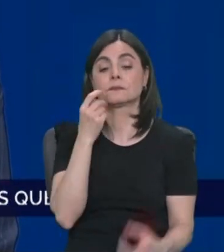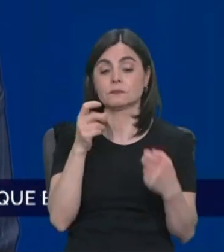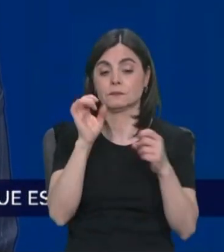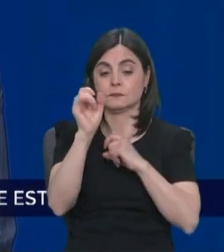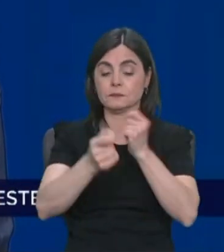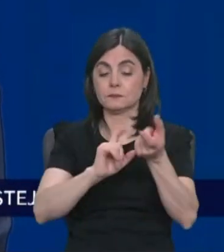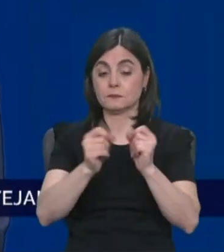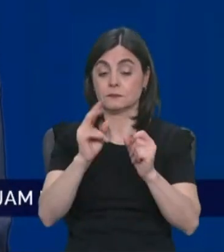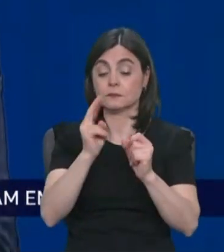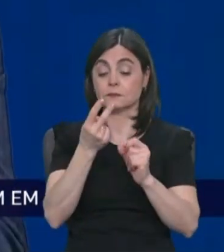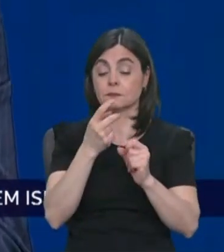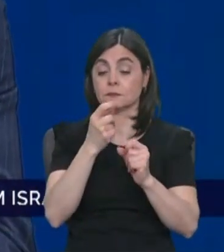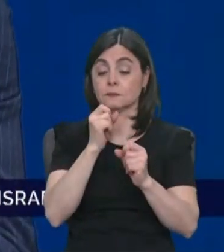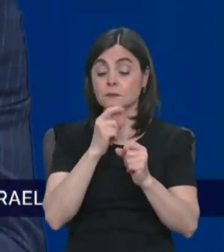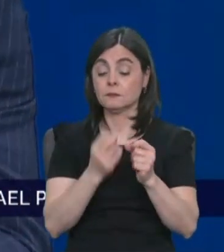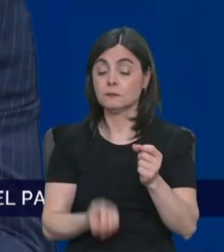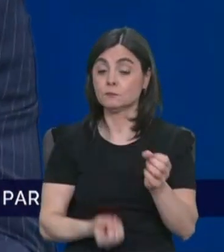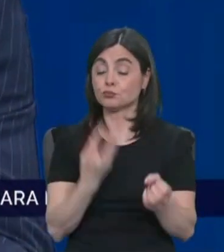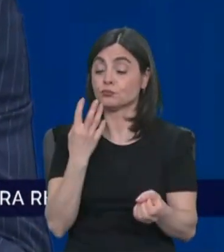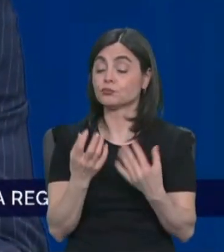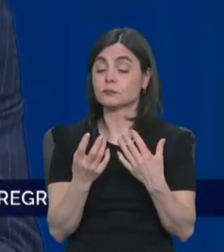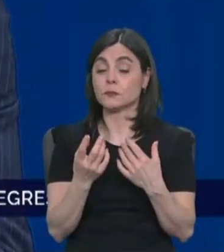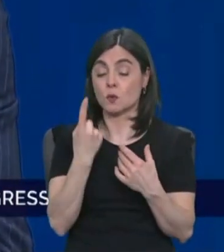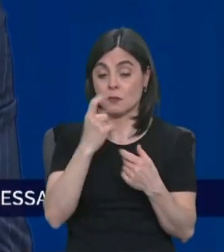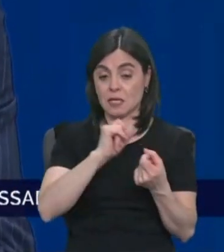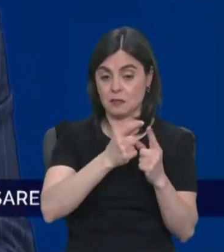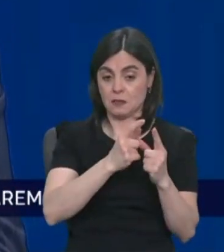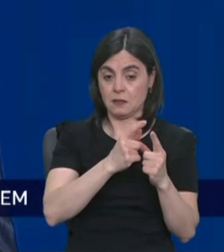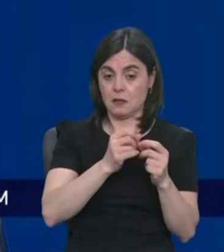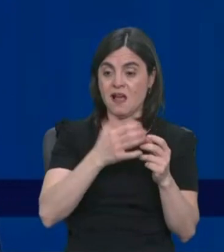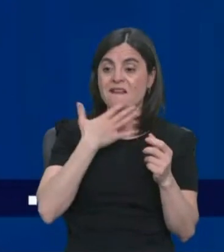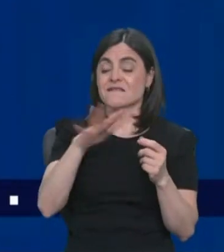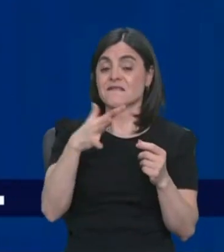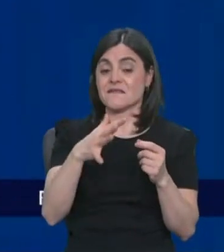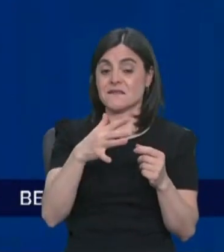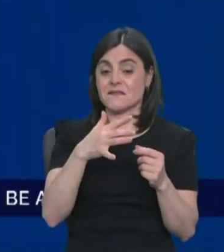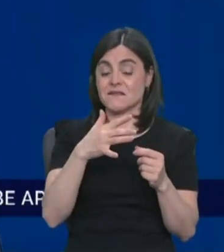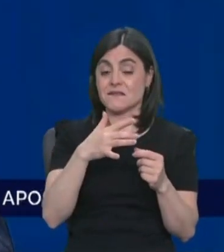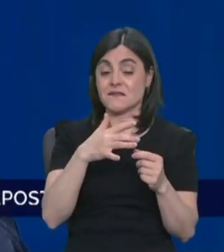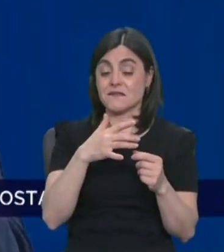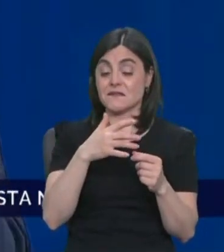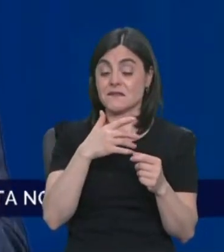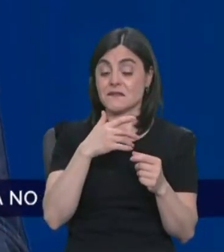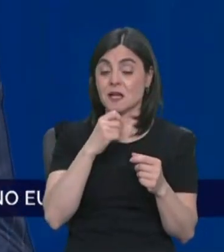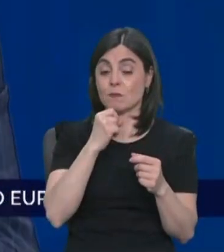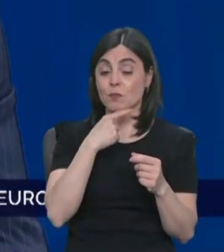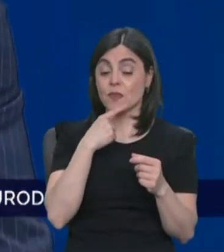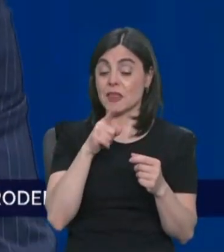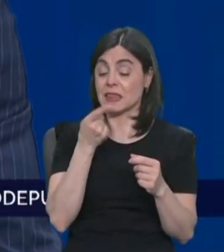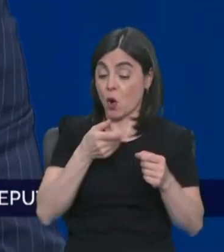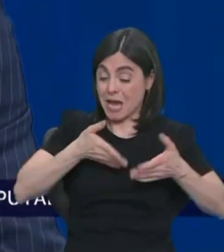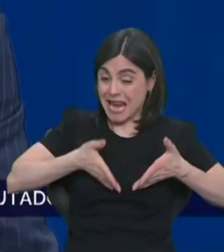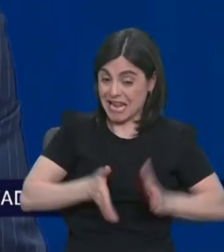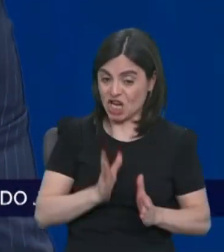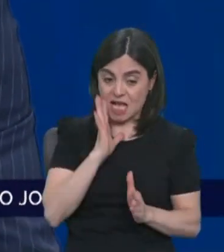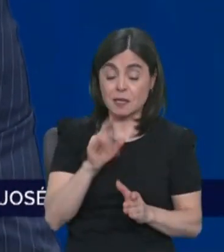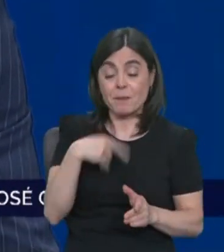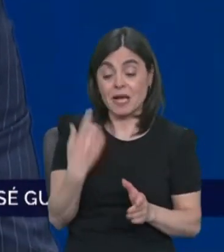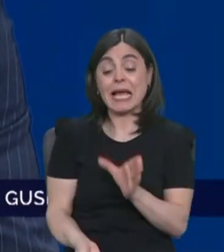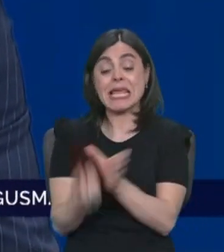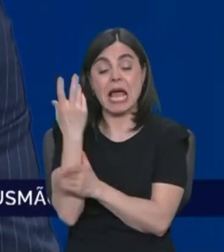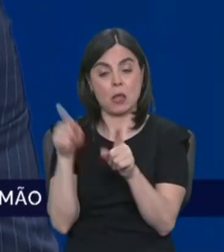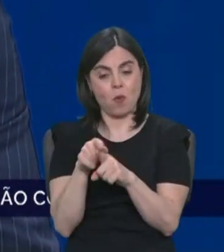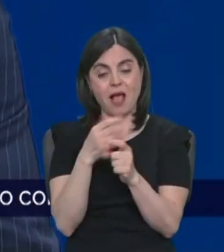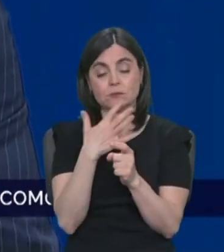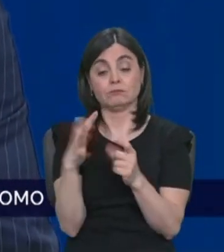estrelas podem não nascer, ou melhor, como é que uma estrela supergigante pode não nascer supergigante, mas formar-se como uma supergigante. Agora temos